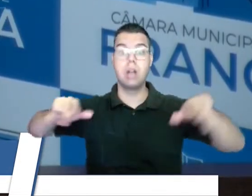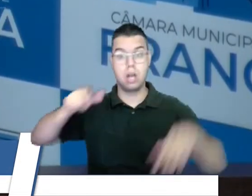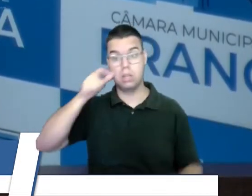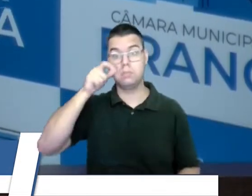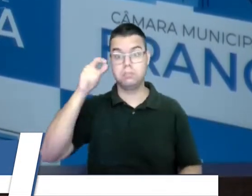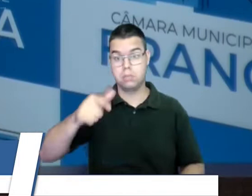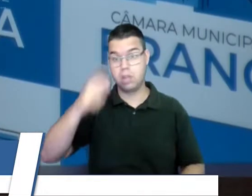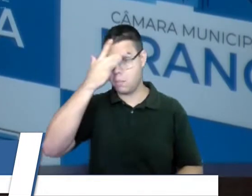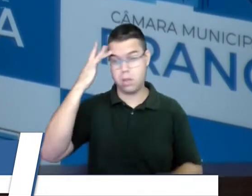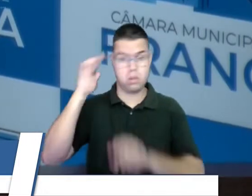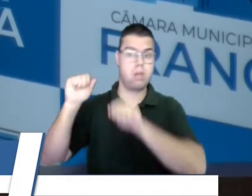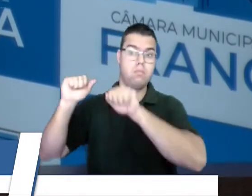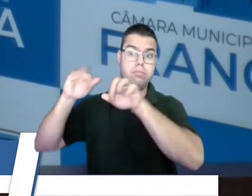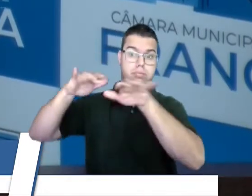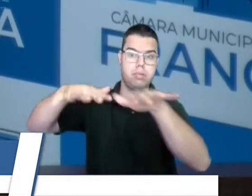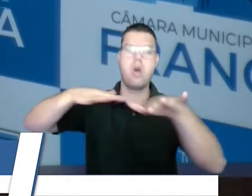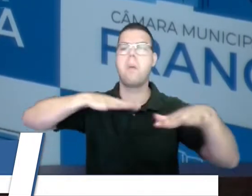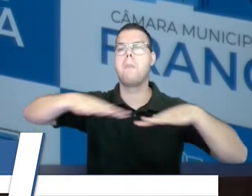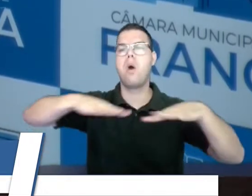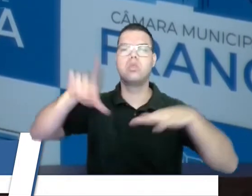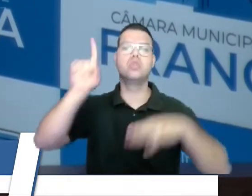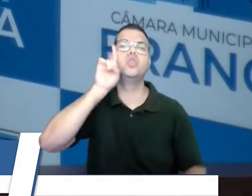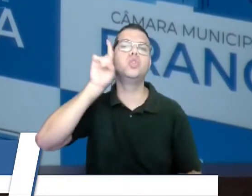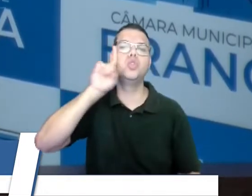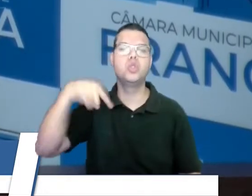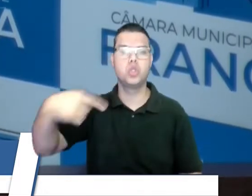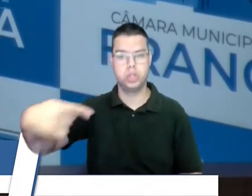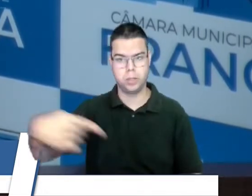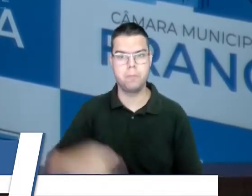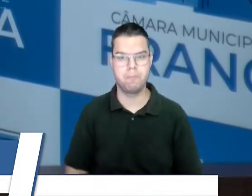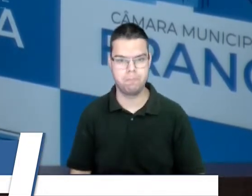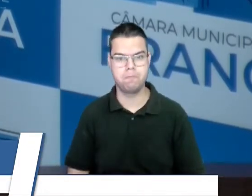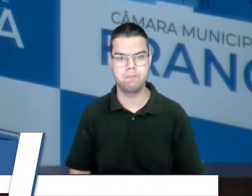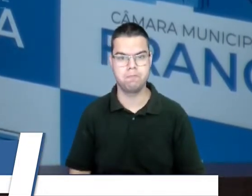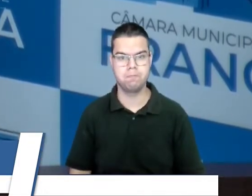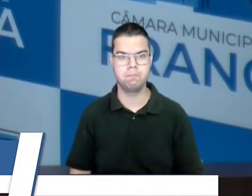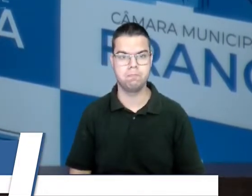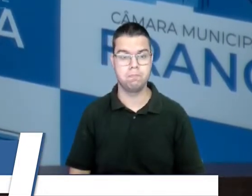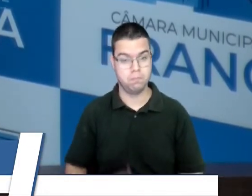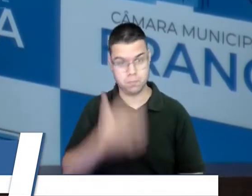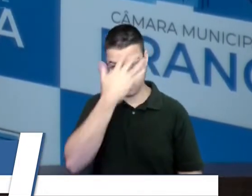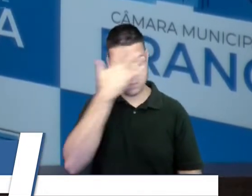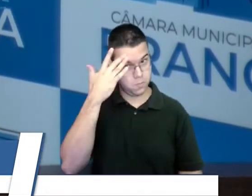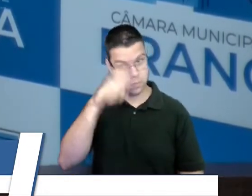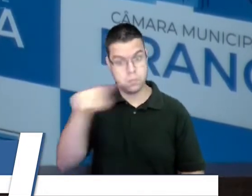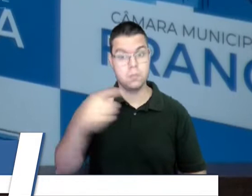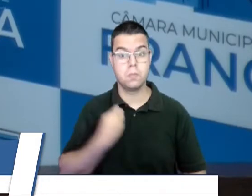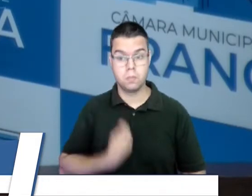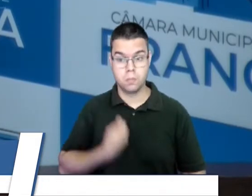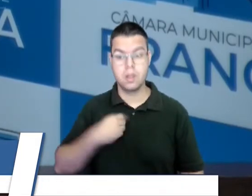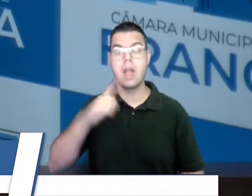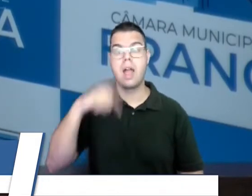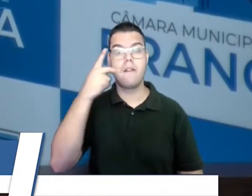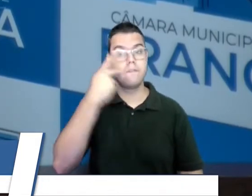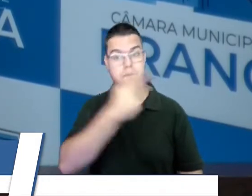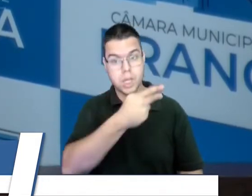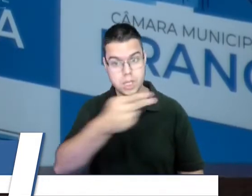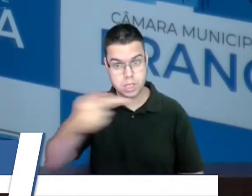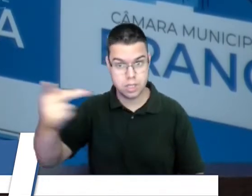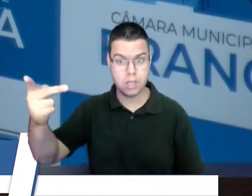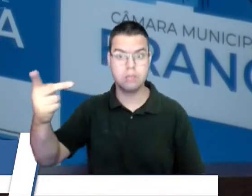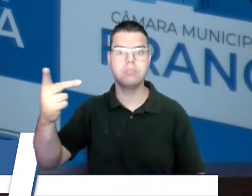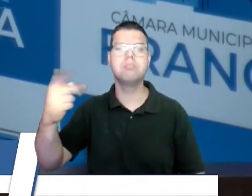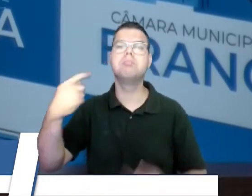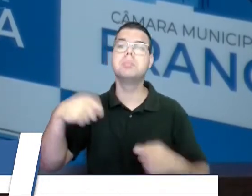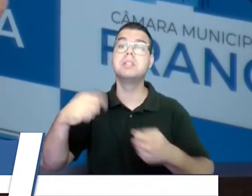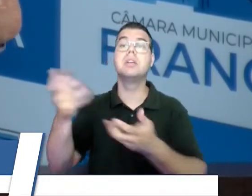movimento muito grande diariamente. Essas pessoas que aqui estão são visitantes e devem ser recebidas como